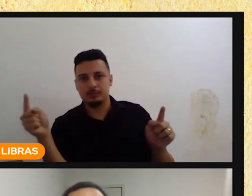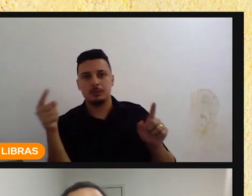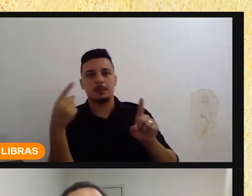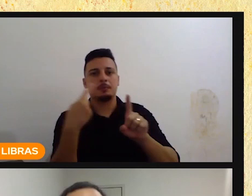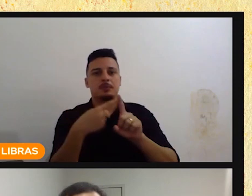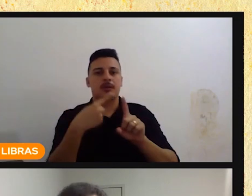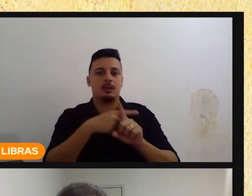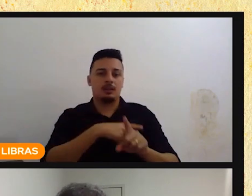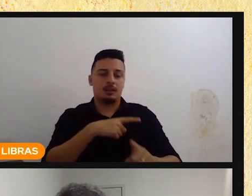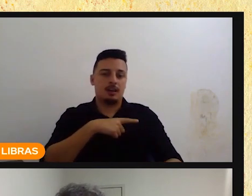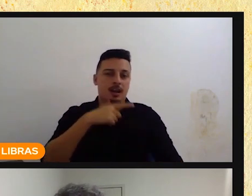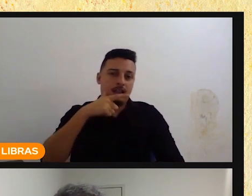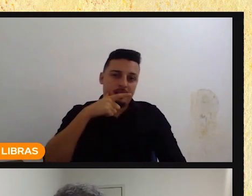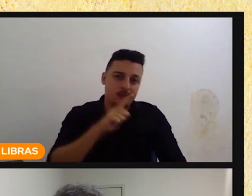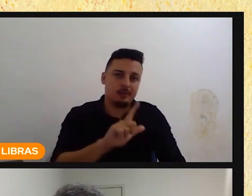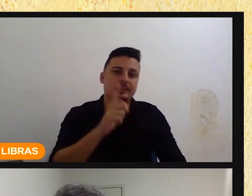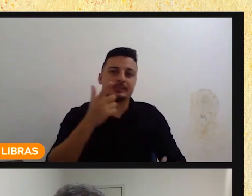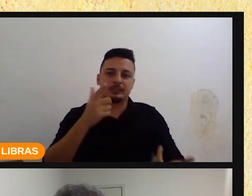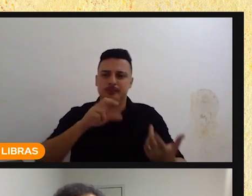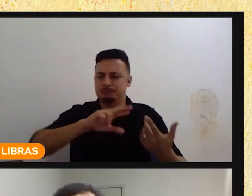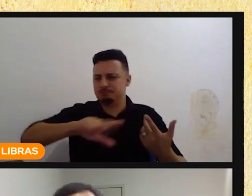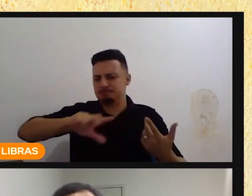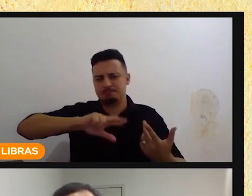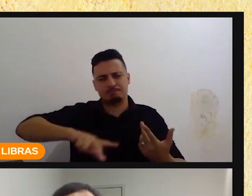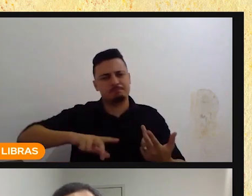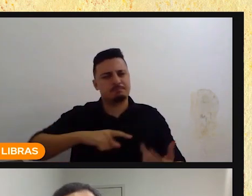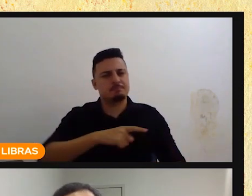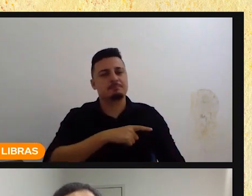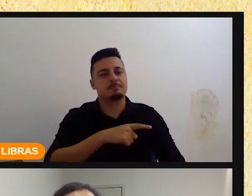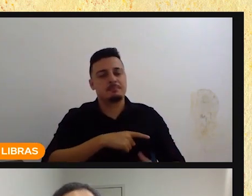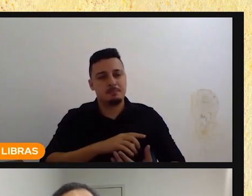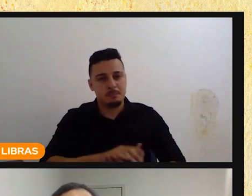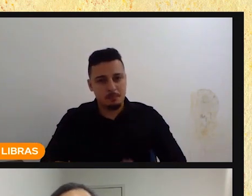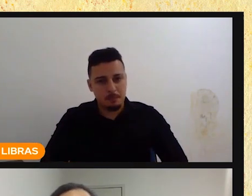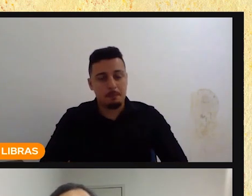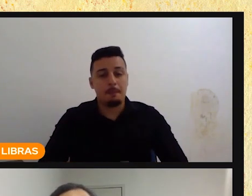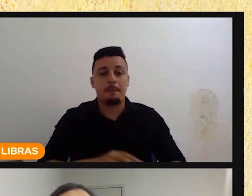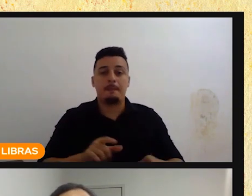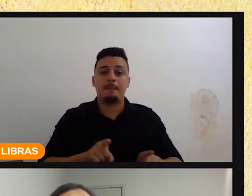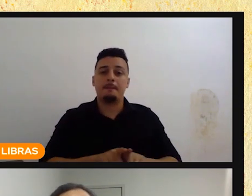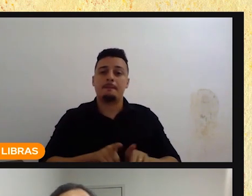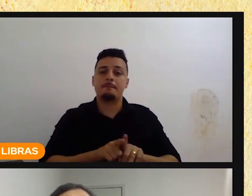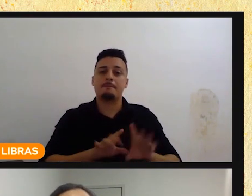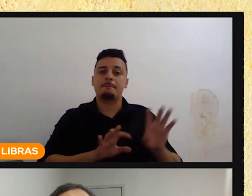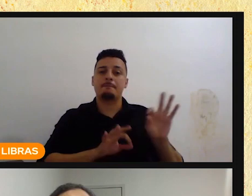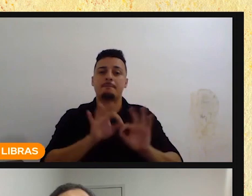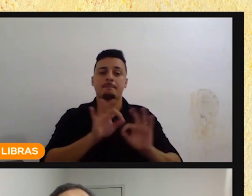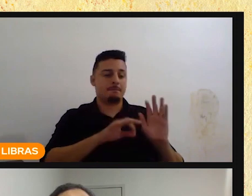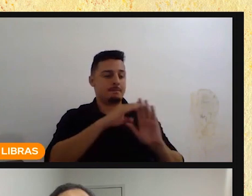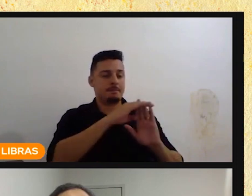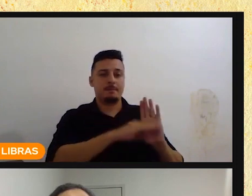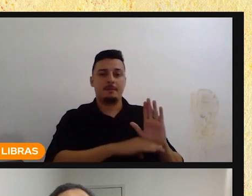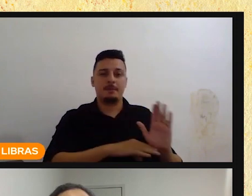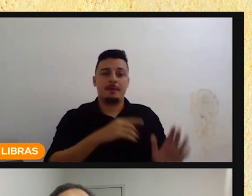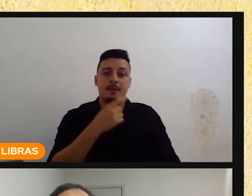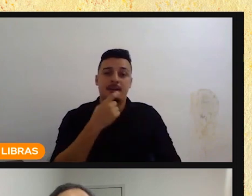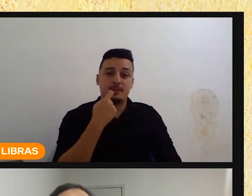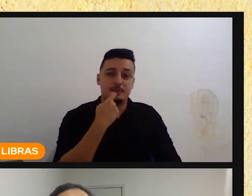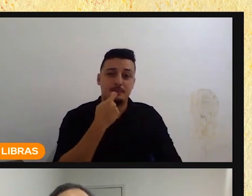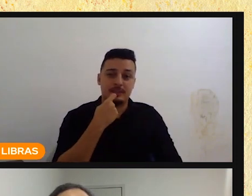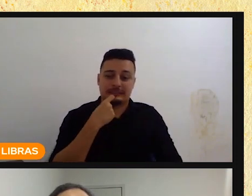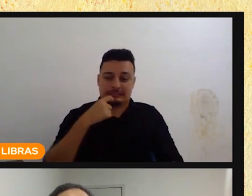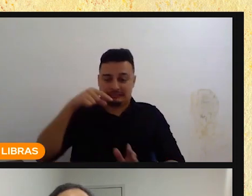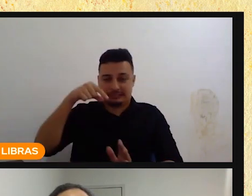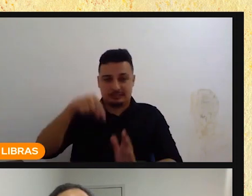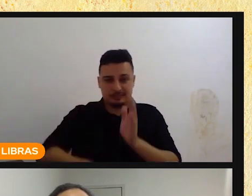linguagem. E naquele mesmo ano a gente ganhou esse edital de desenvolvimento para desenvolver o roteiro do Bizarros Peixes, As Fossas Abissais, né? Não só